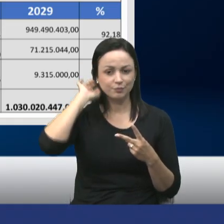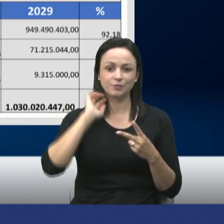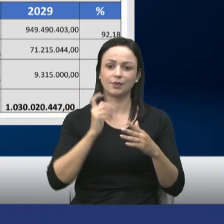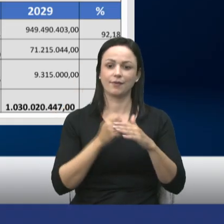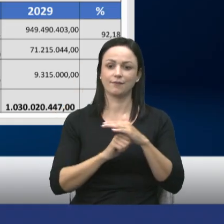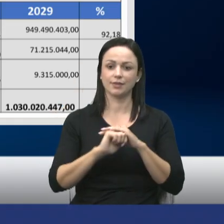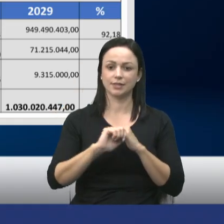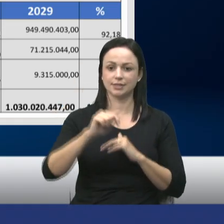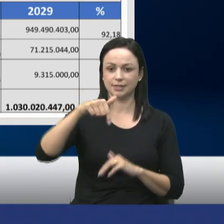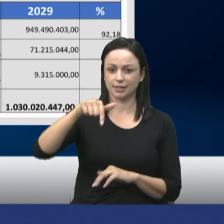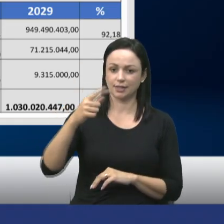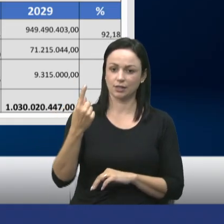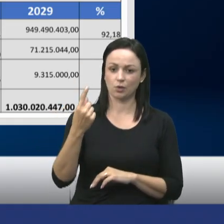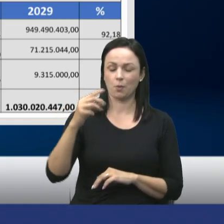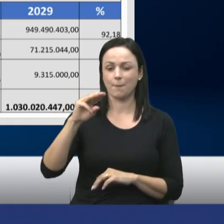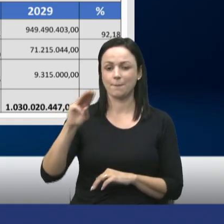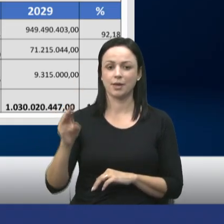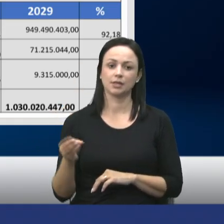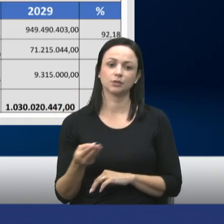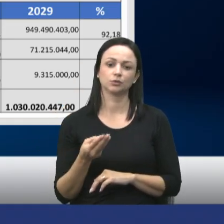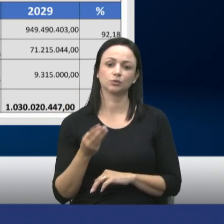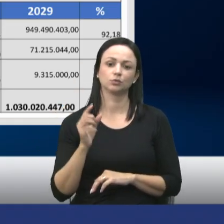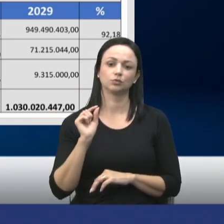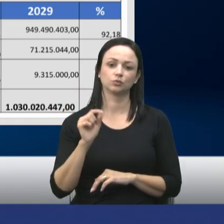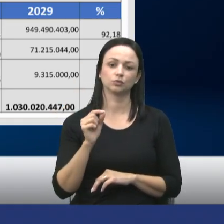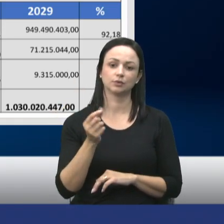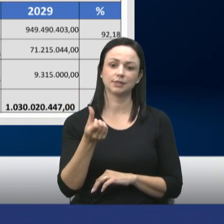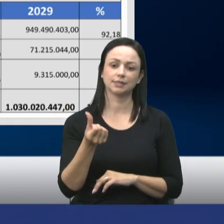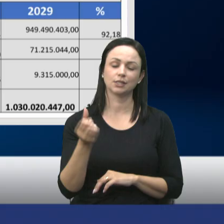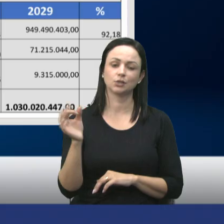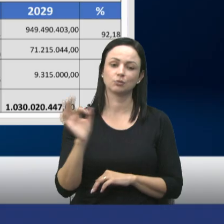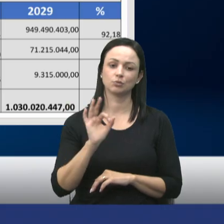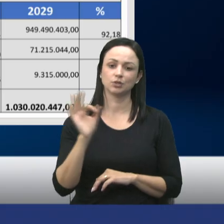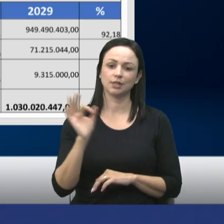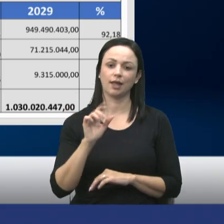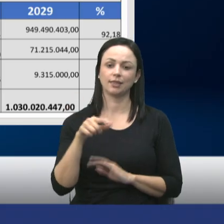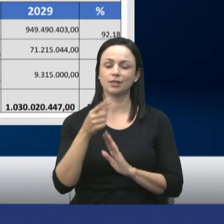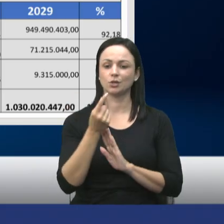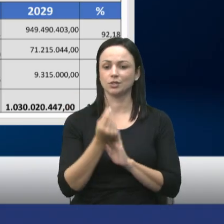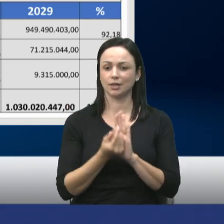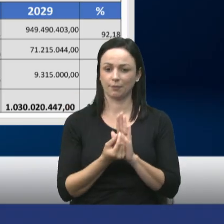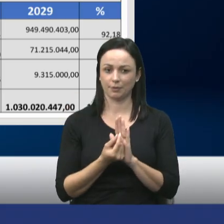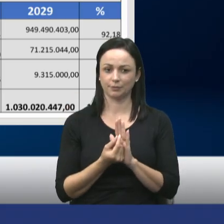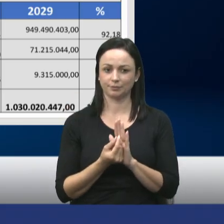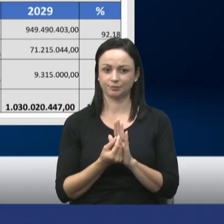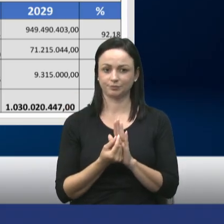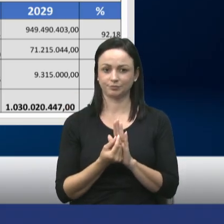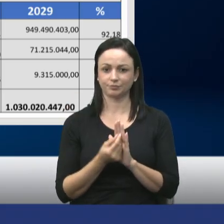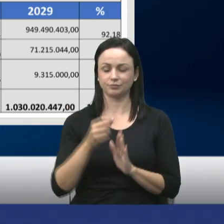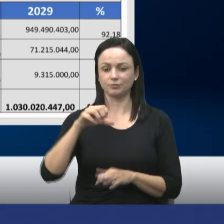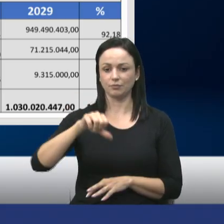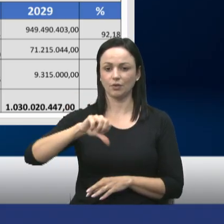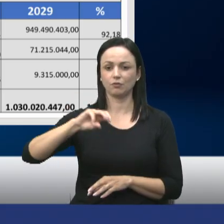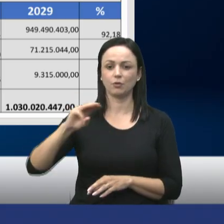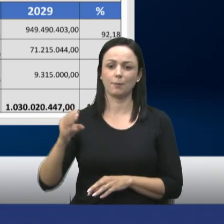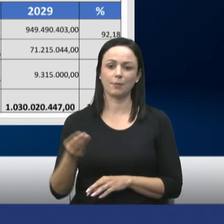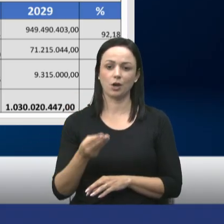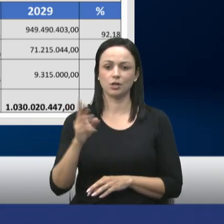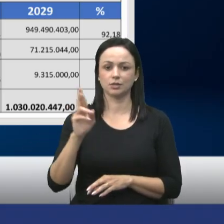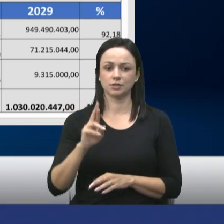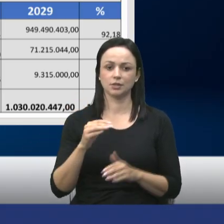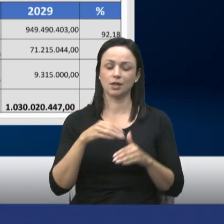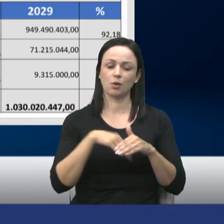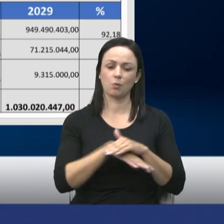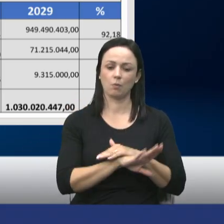investir 71 milhões, que corresponderá a 6% do orçamento, e 9 milhões de reais para reserva